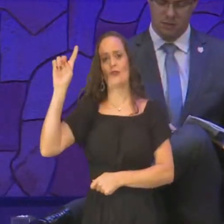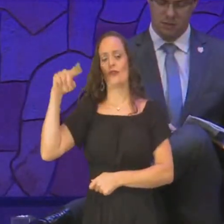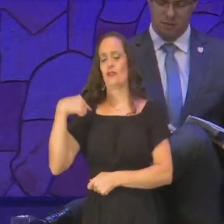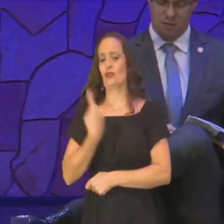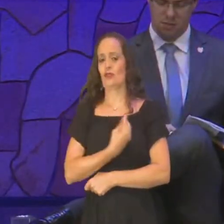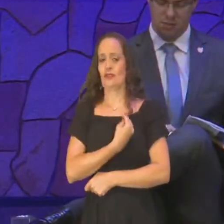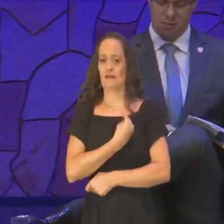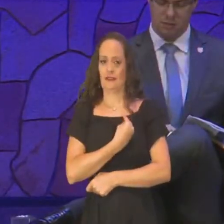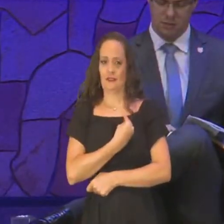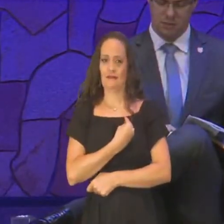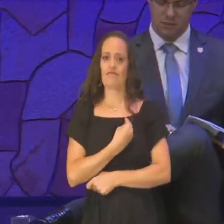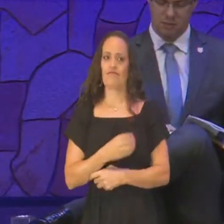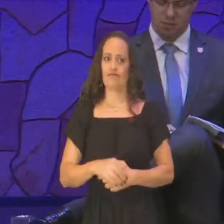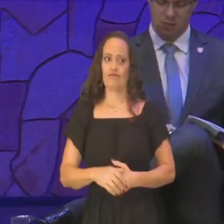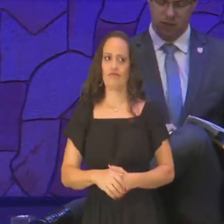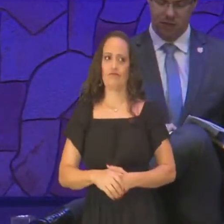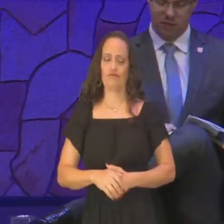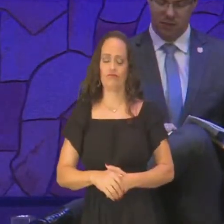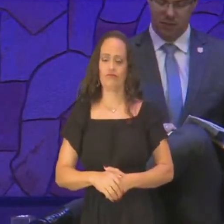vidas.